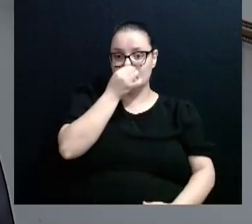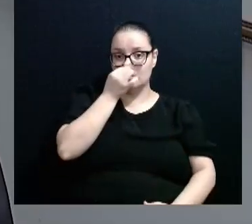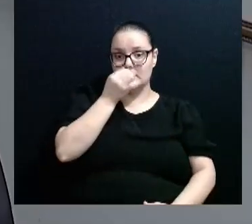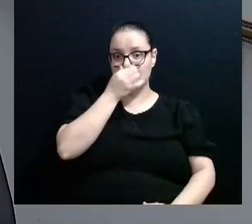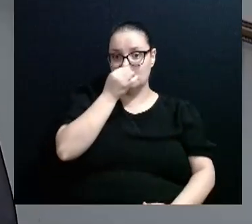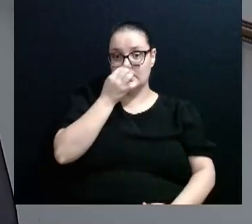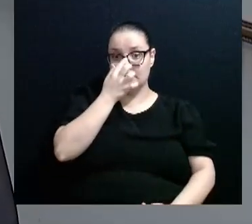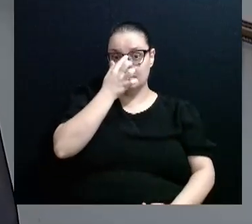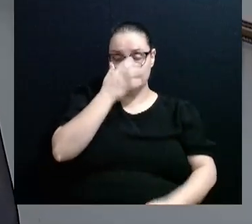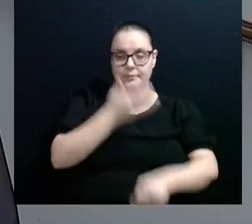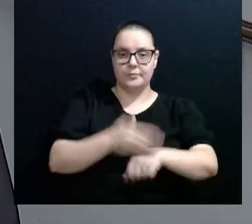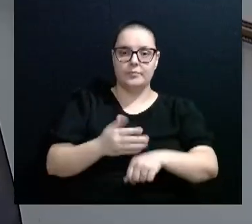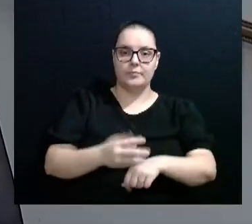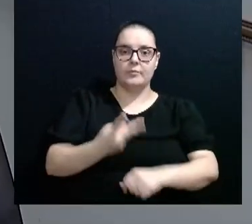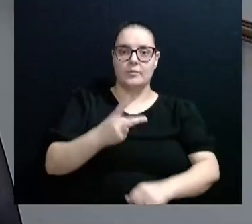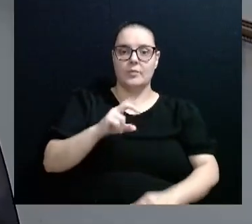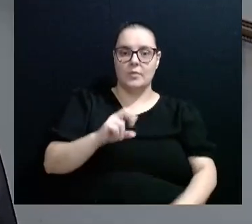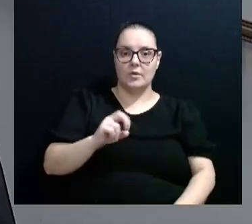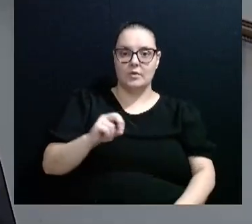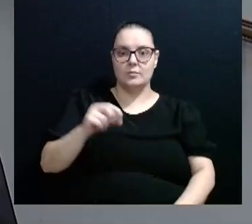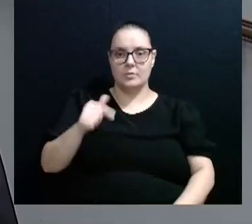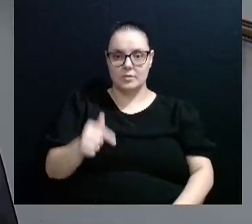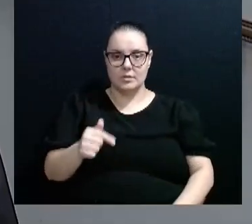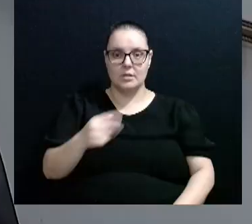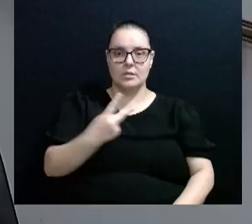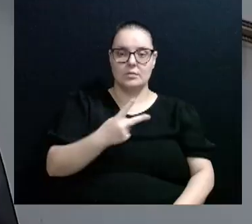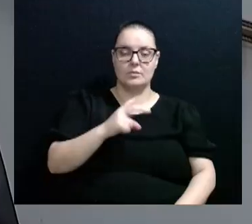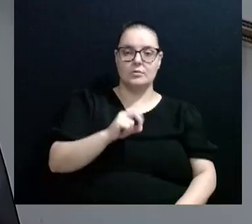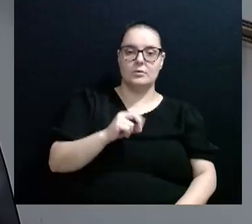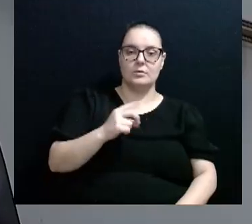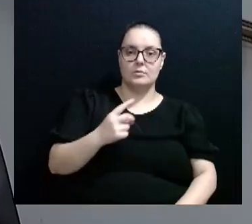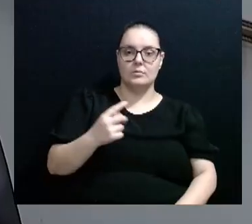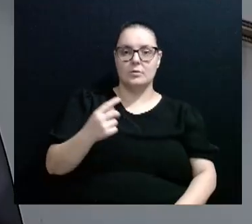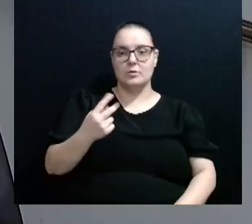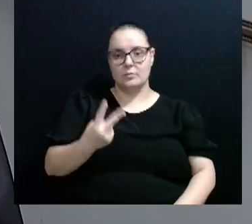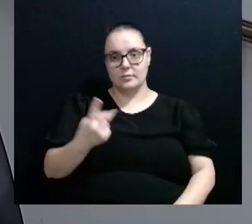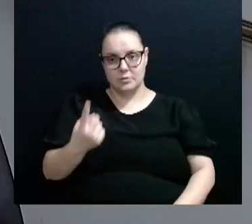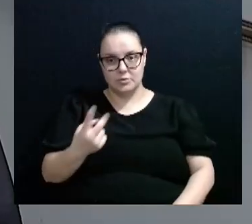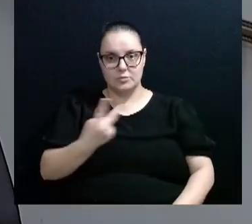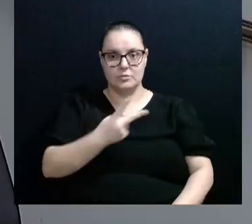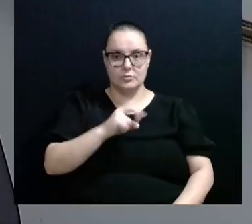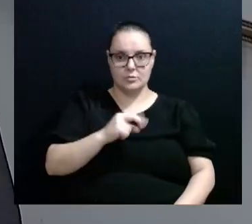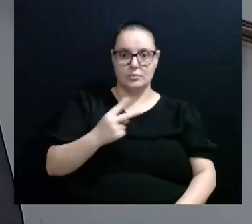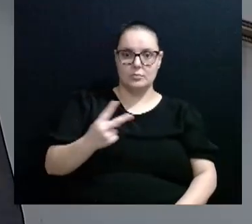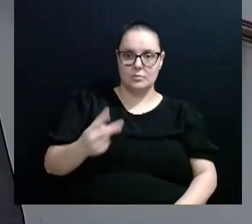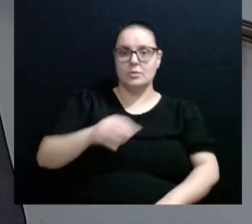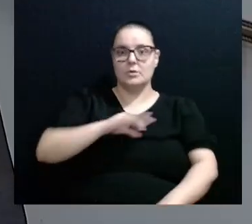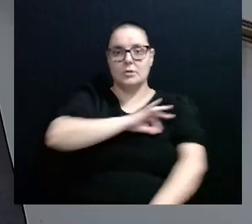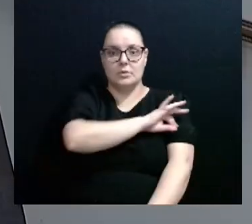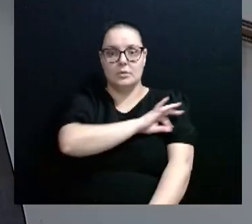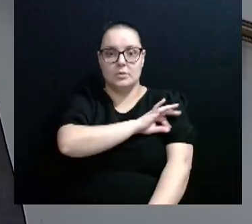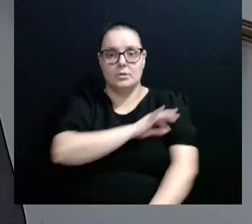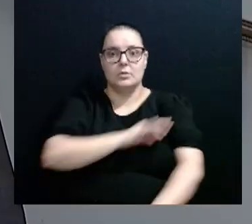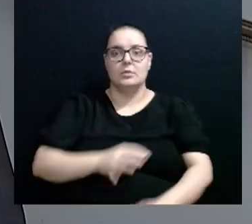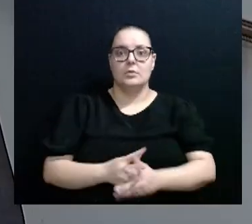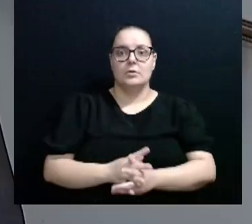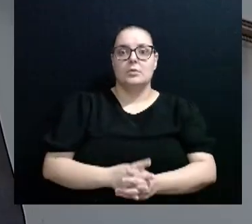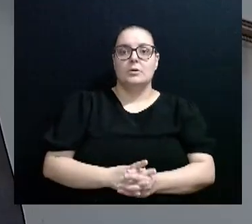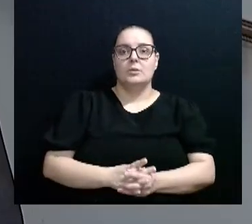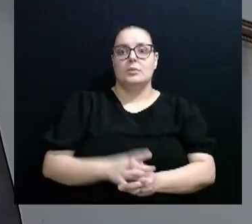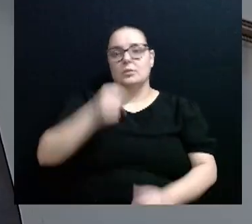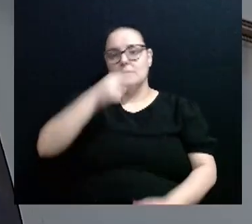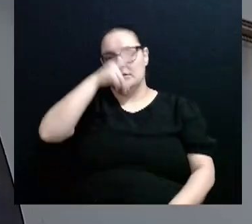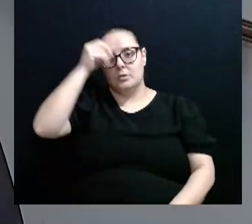2007, 2020, 21 e 22. Também tivemos da Prefeitura, do prefeito Dário e também do